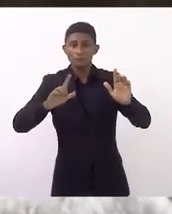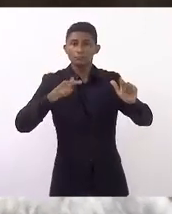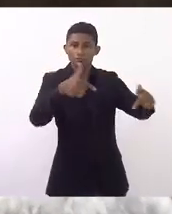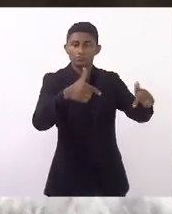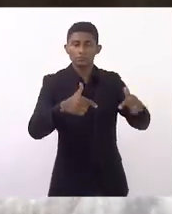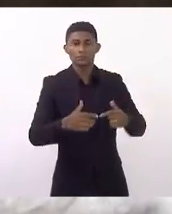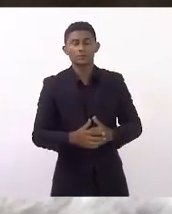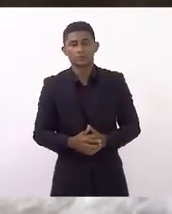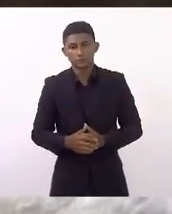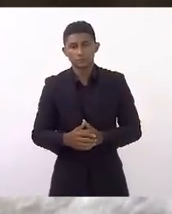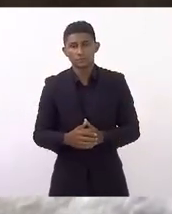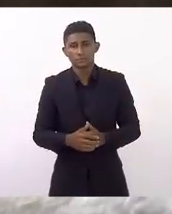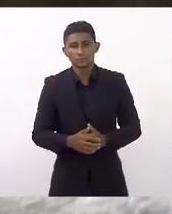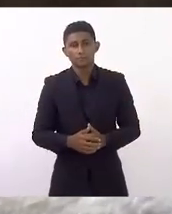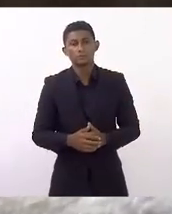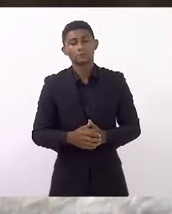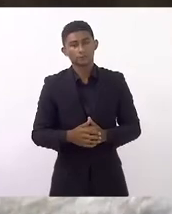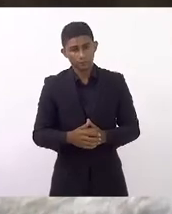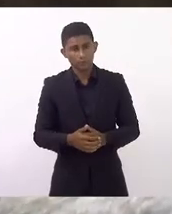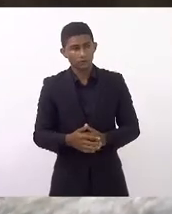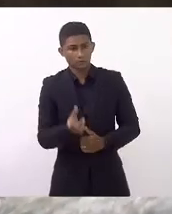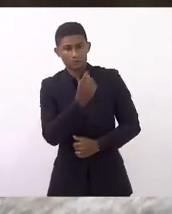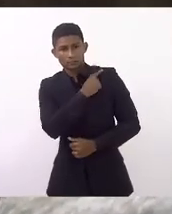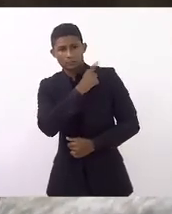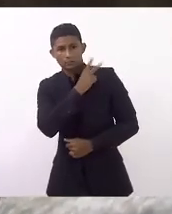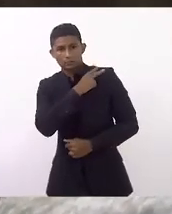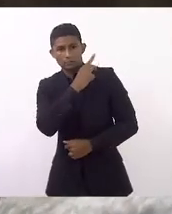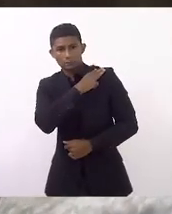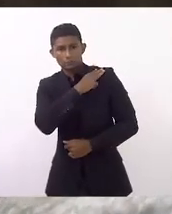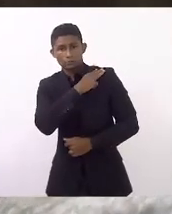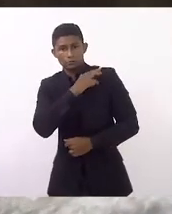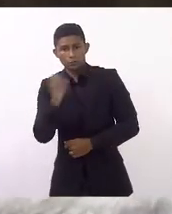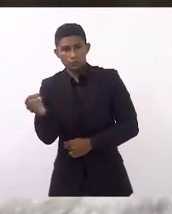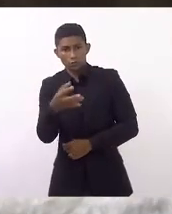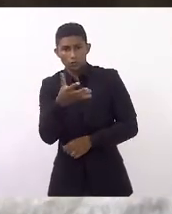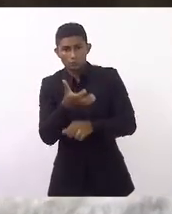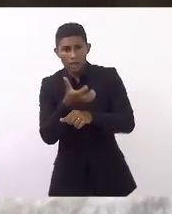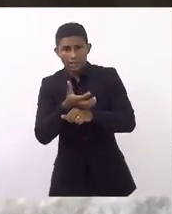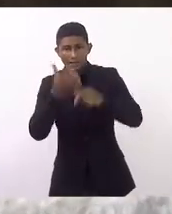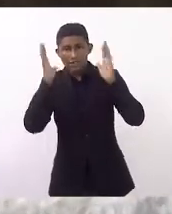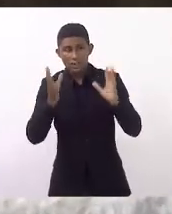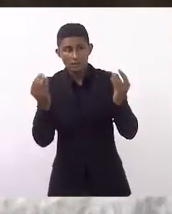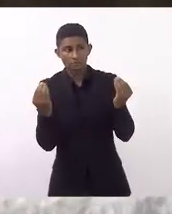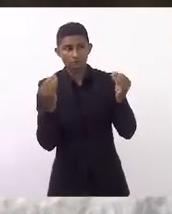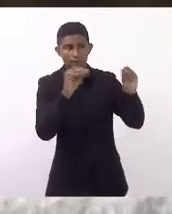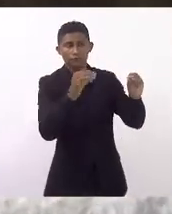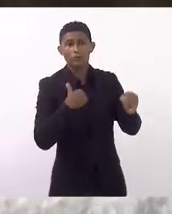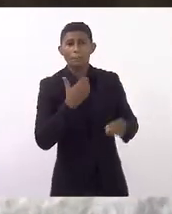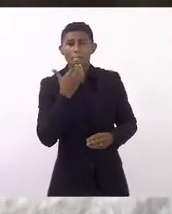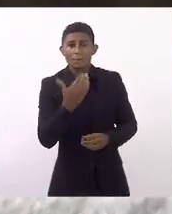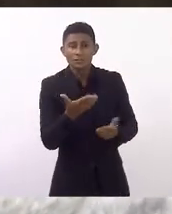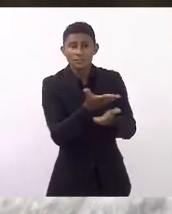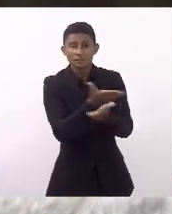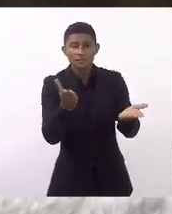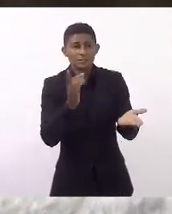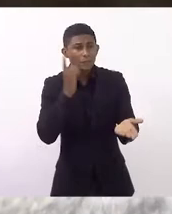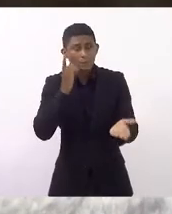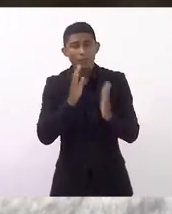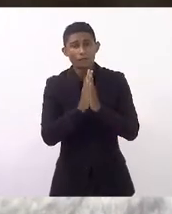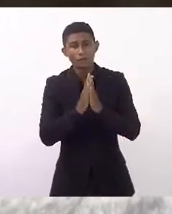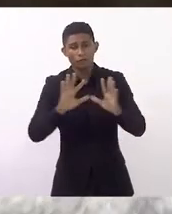inventando a roda. Então, uma vez que o ensino médio já está sendo implantado, eu quero pedir a colaboração dos deputados para entenderem que é no grupo de